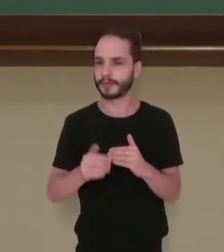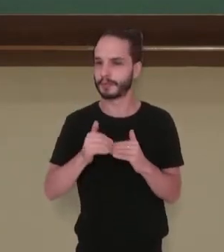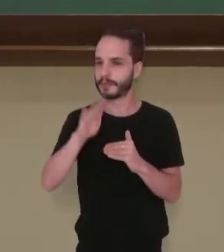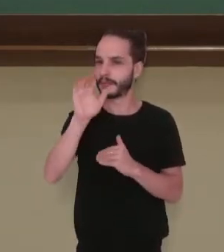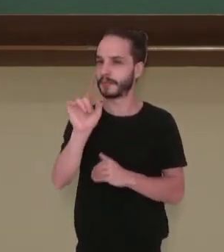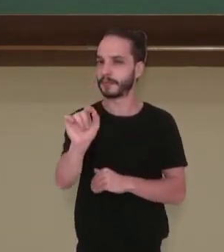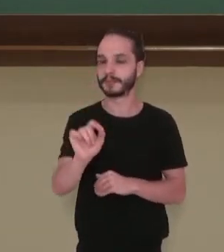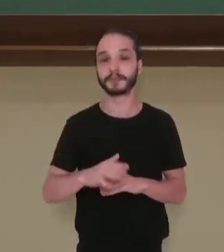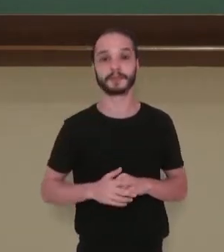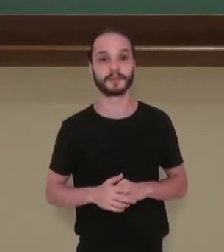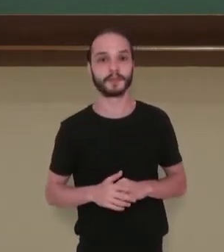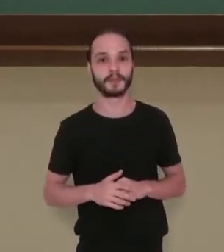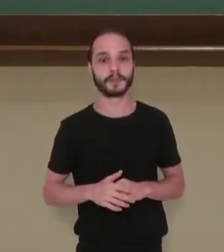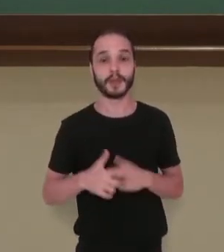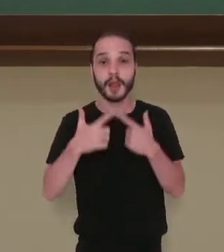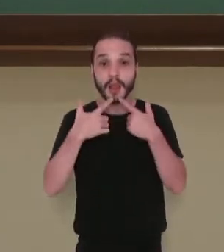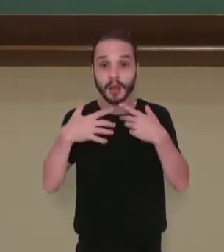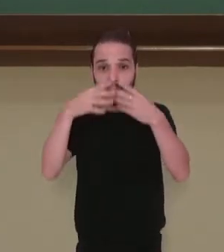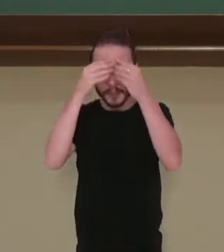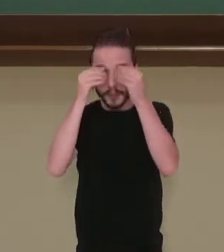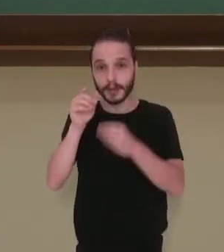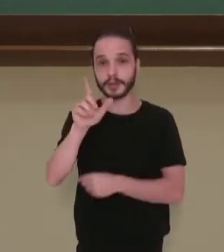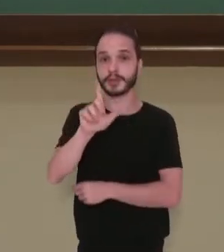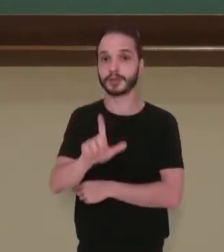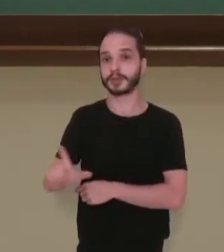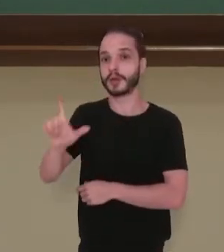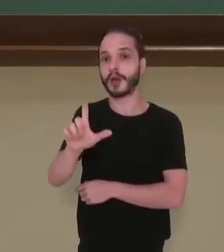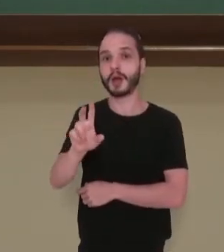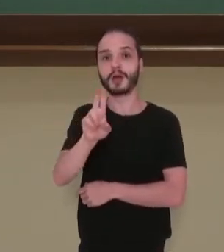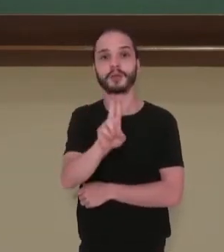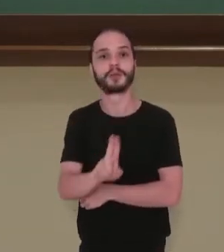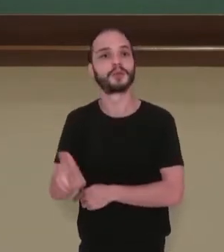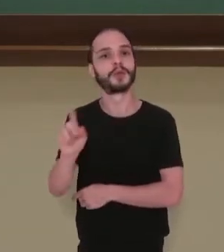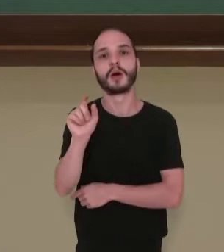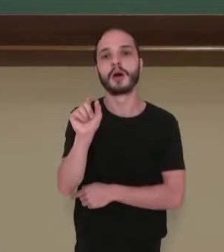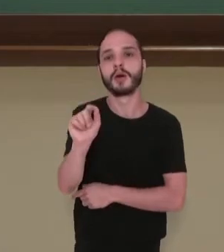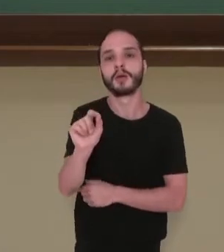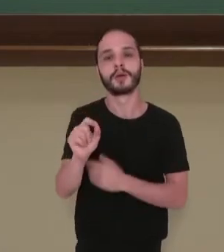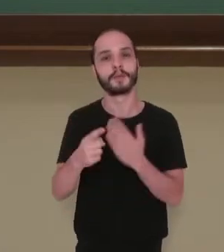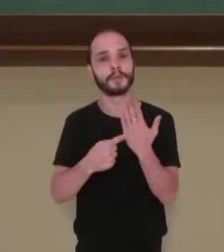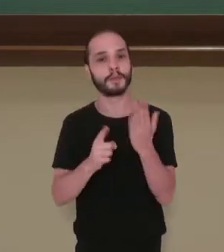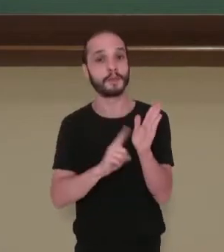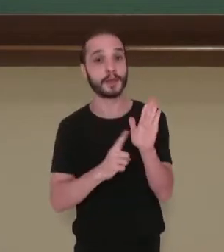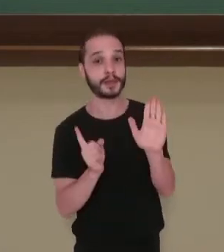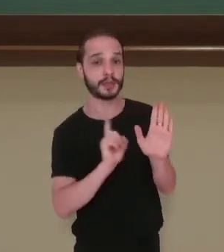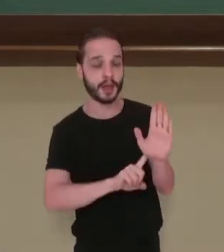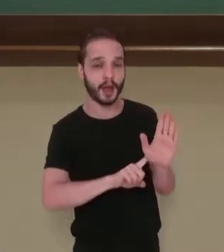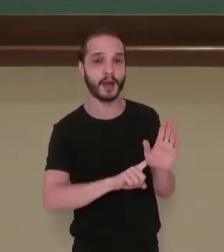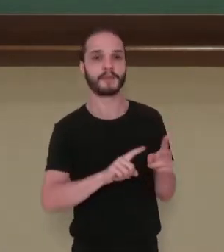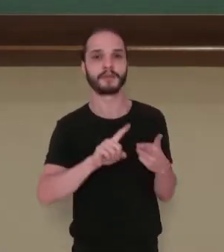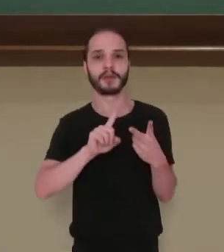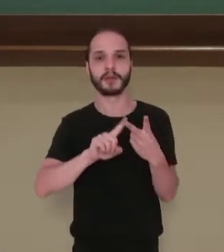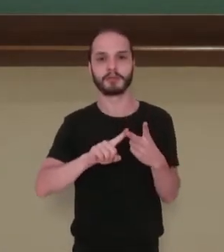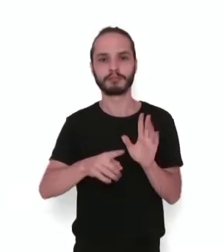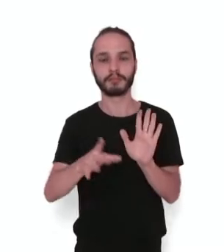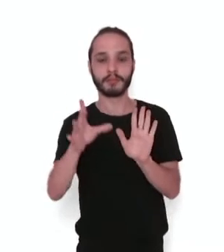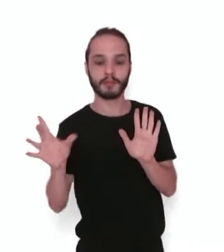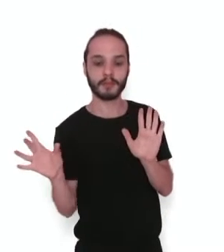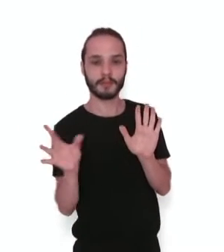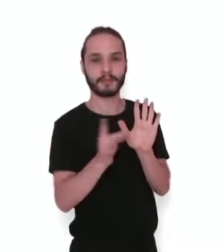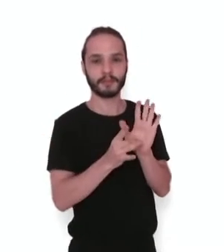A linguagem literária, o que utiliza? A metáfora, a prosopopeia, a